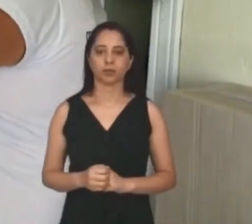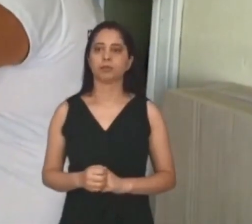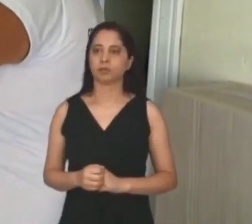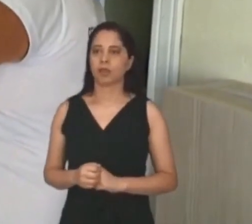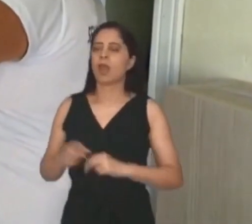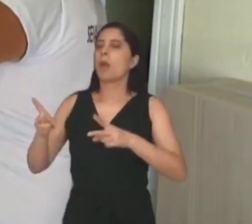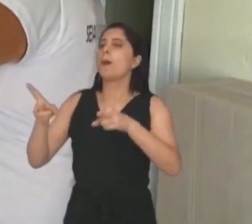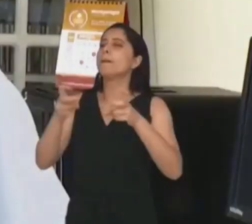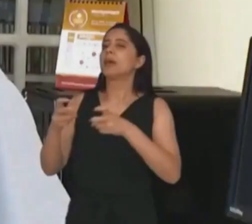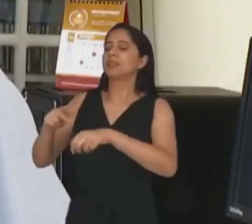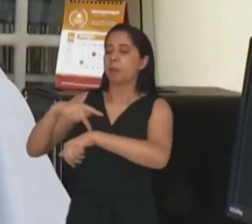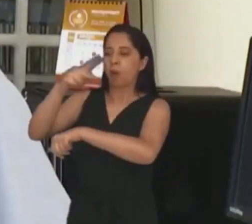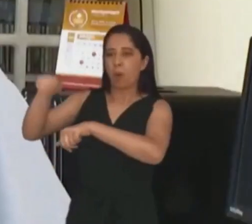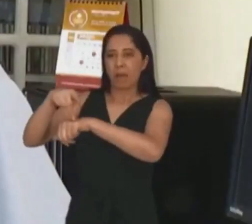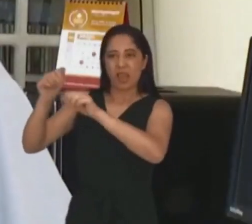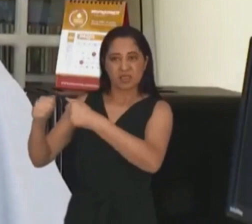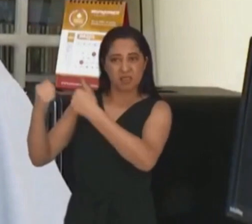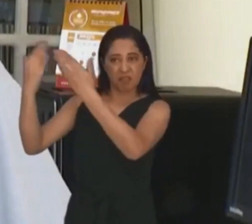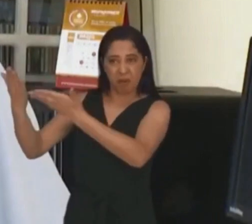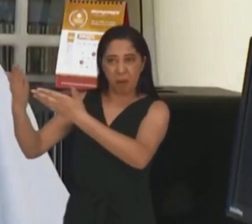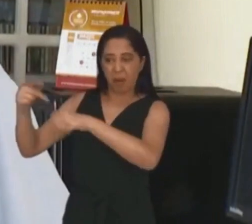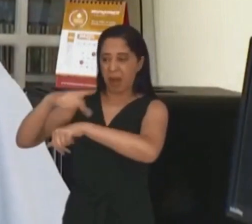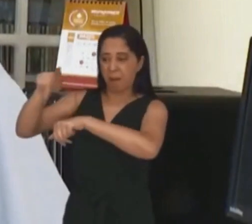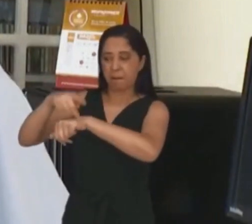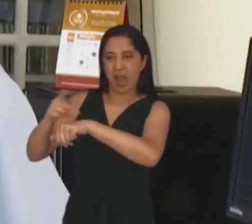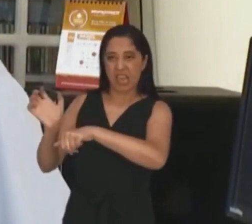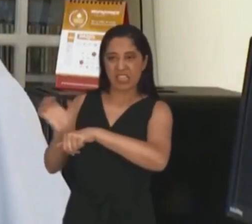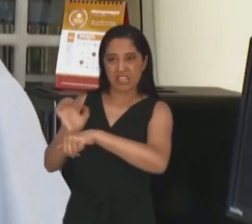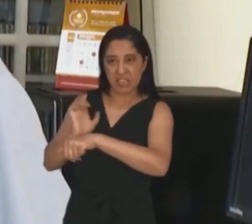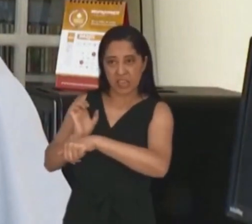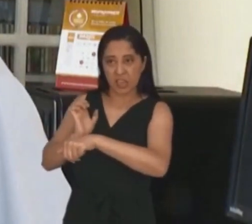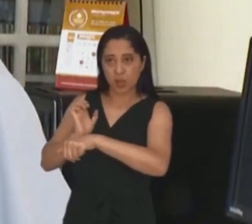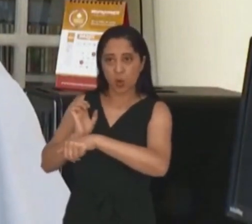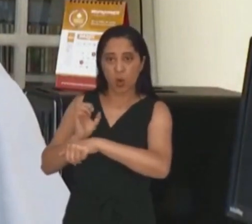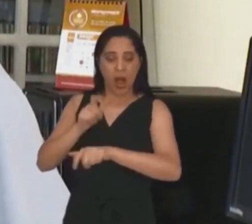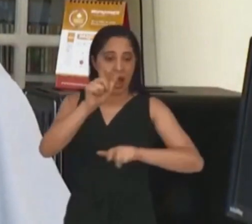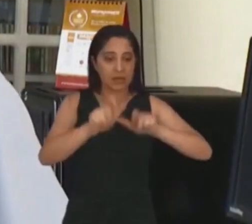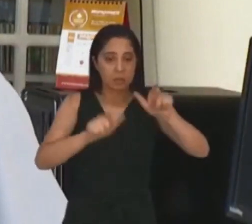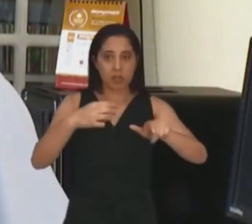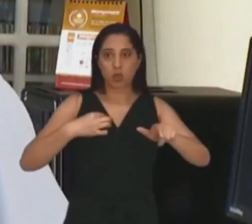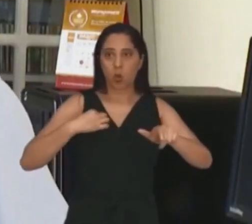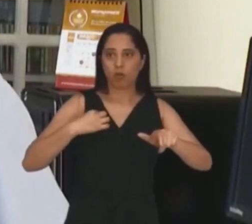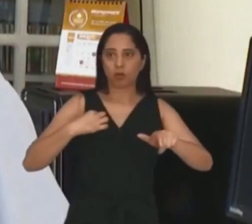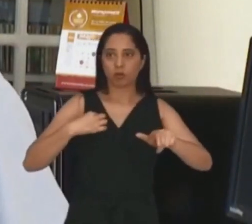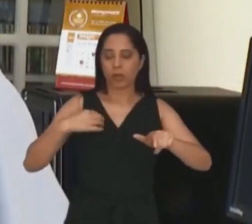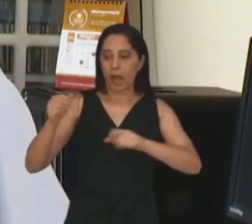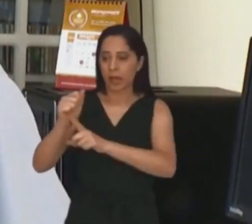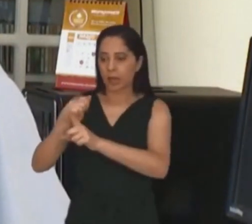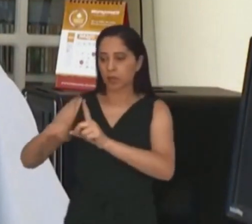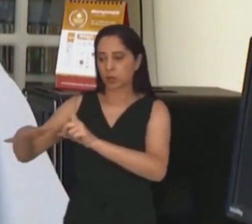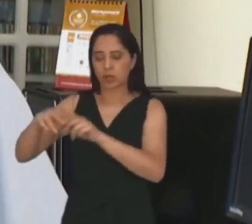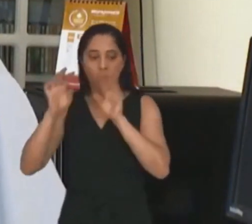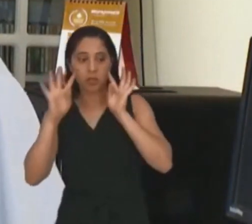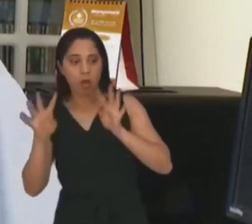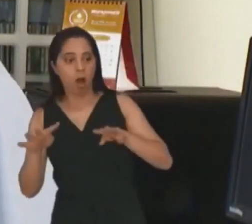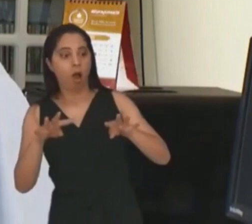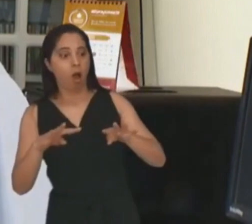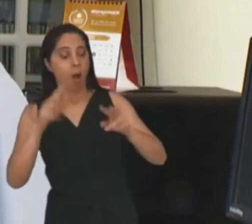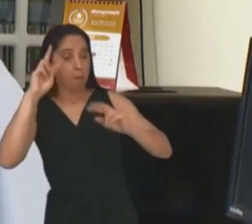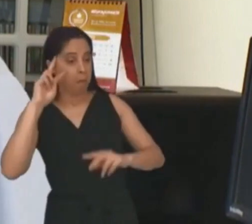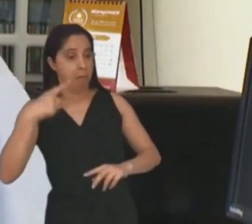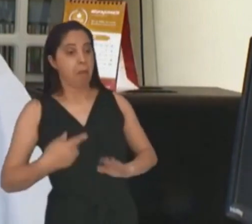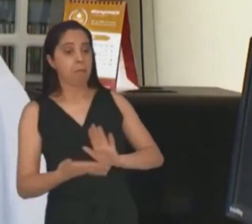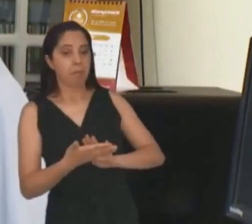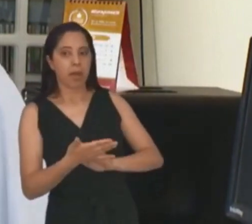e reconhecimento. E a gente vê que nos países de primeiro mundo, o trabalho voluntário é muito bem visto e nós temos que resgatar